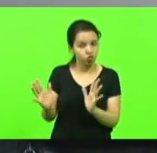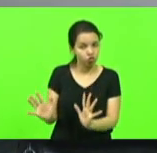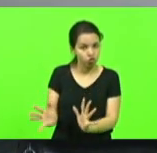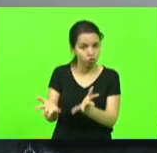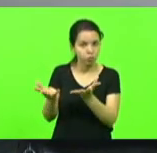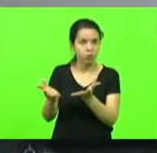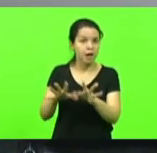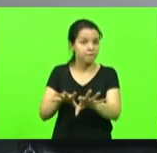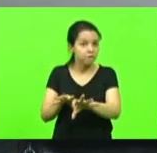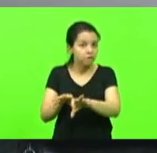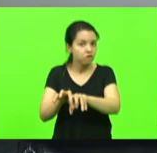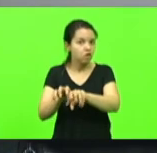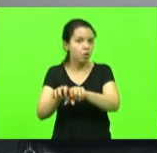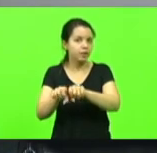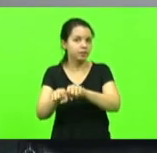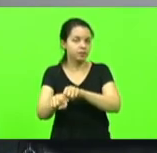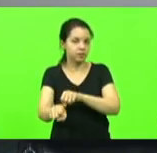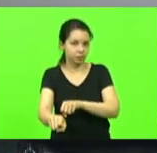formação